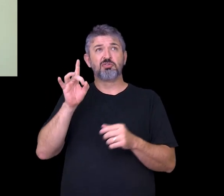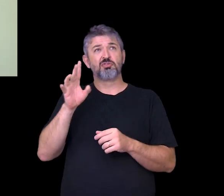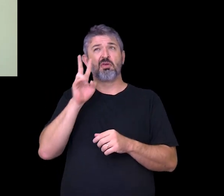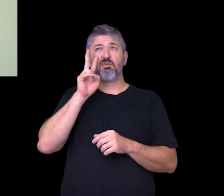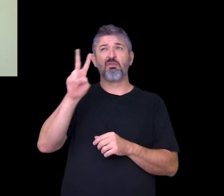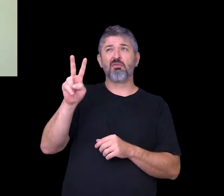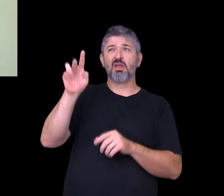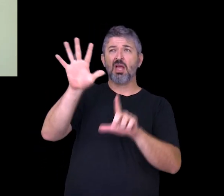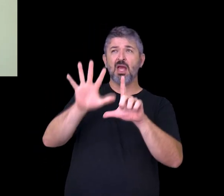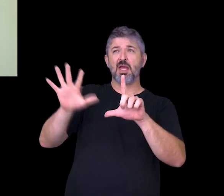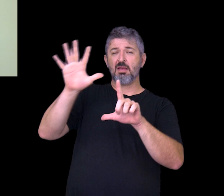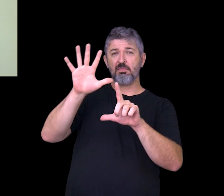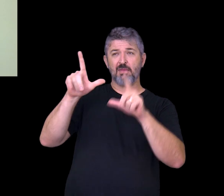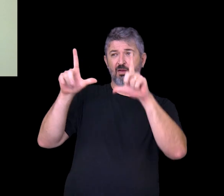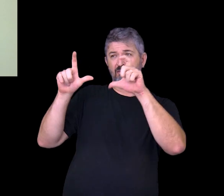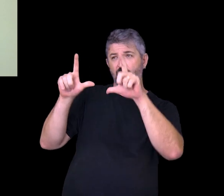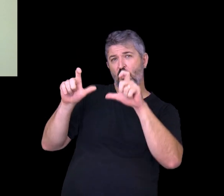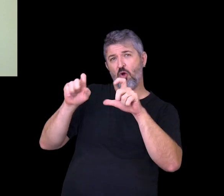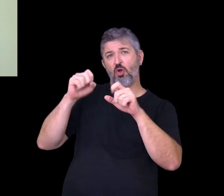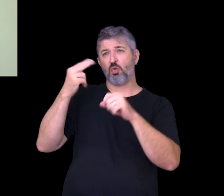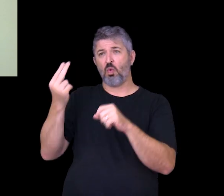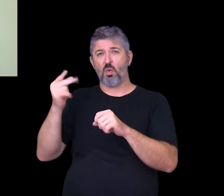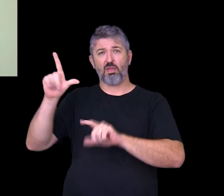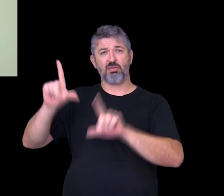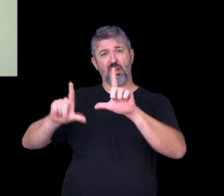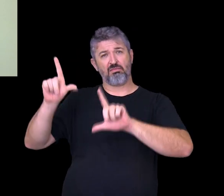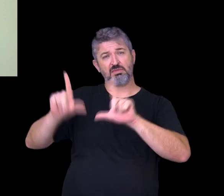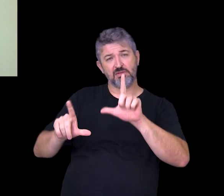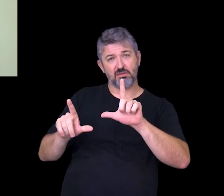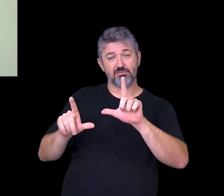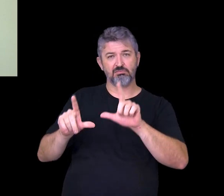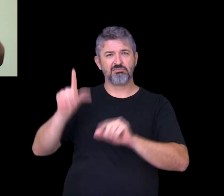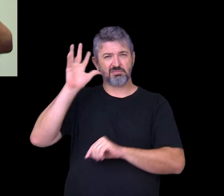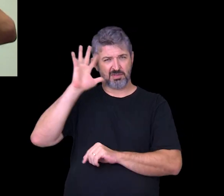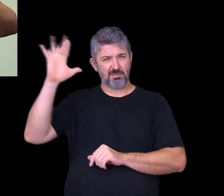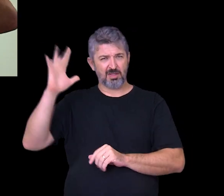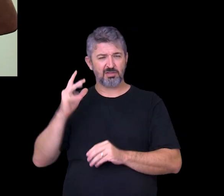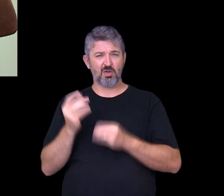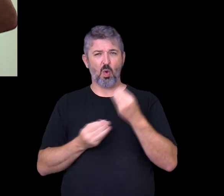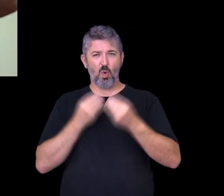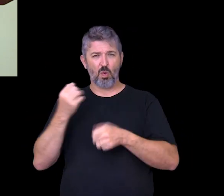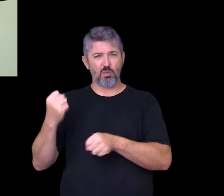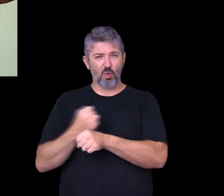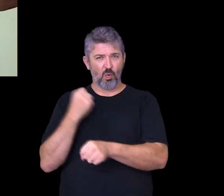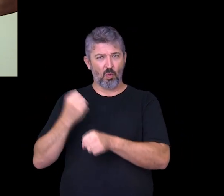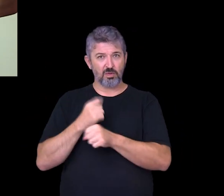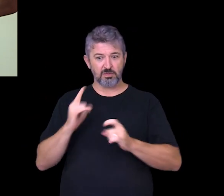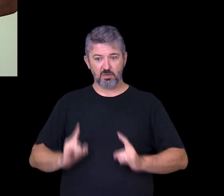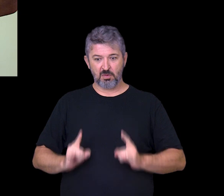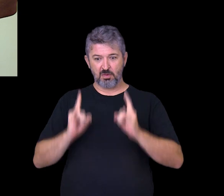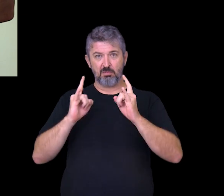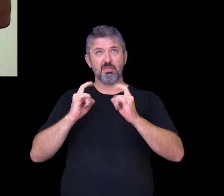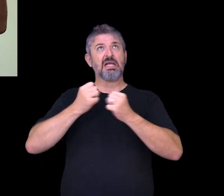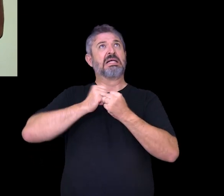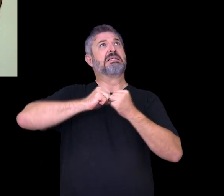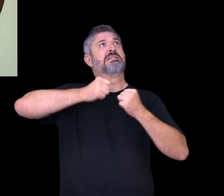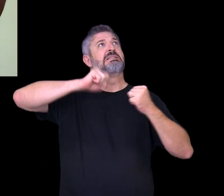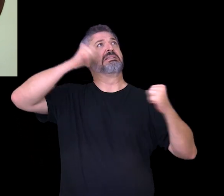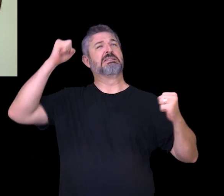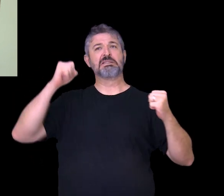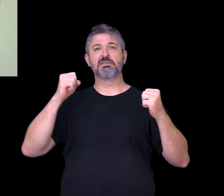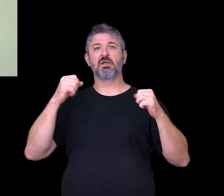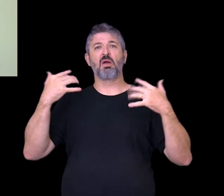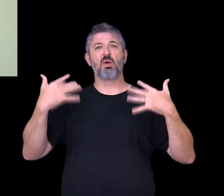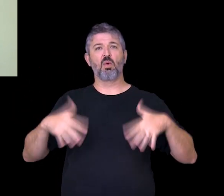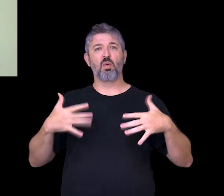cidade pela TV ou por fotografias, já imaginaram como foi construir esse prédio, toda essa estrutura, e em tão